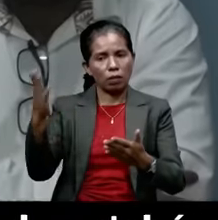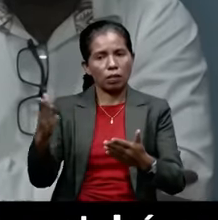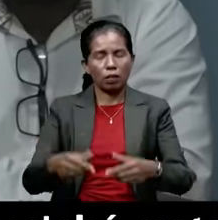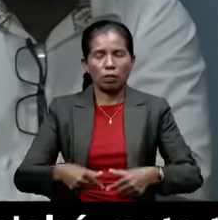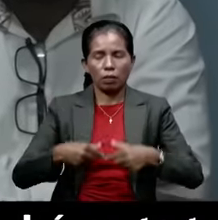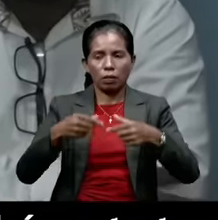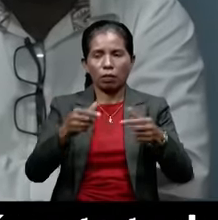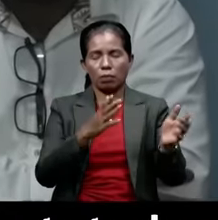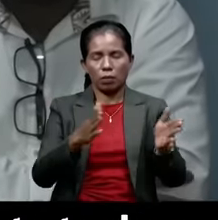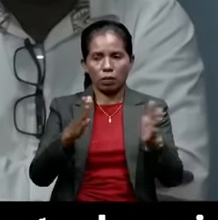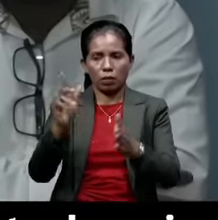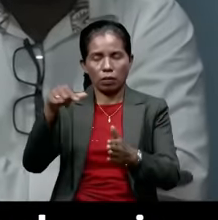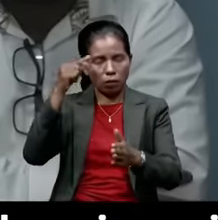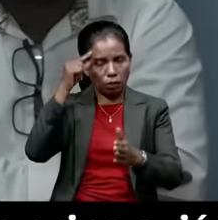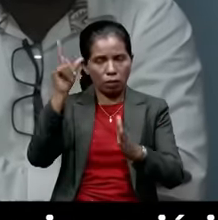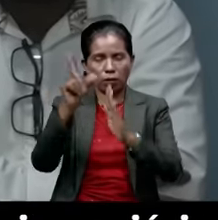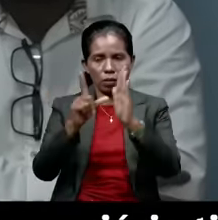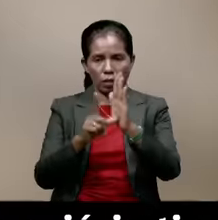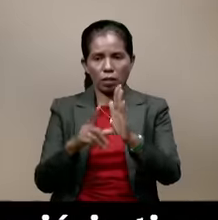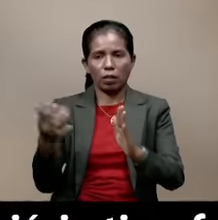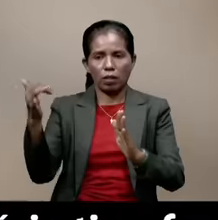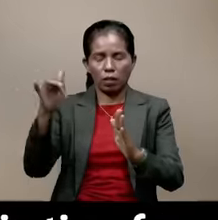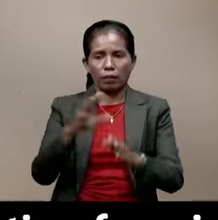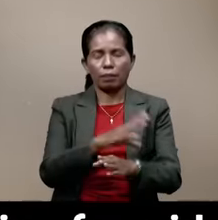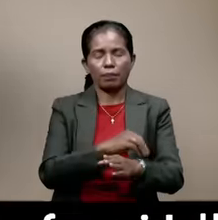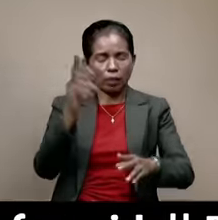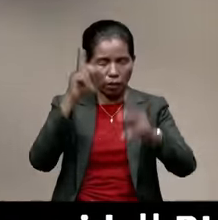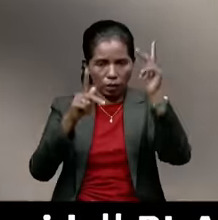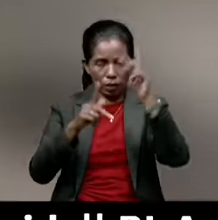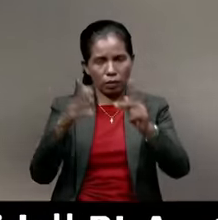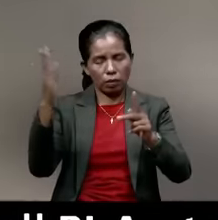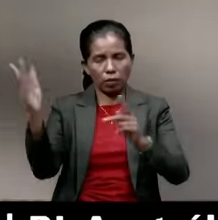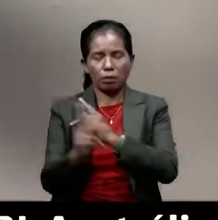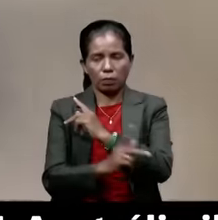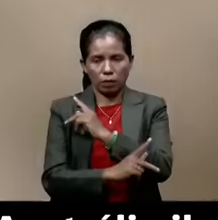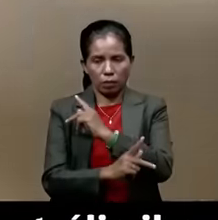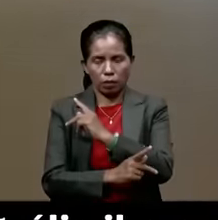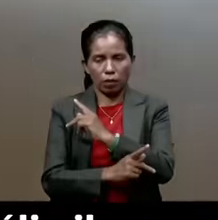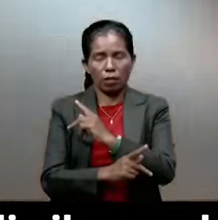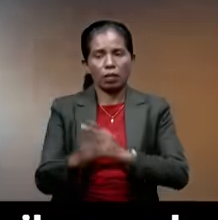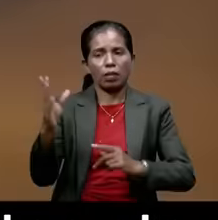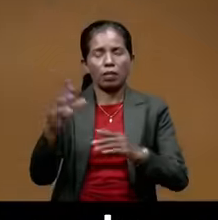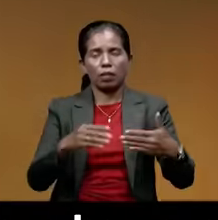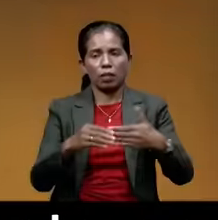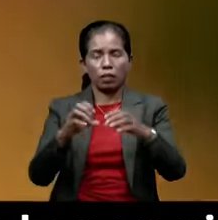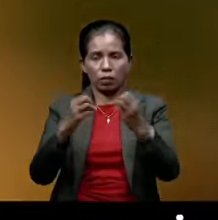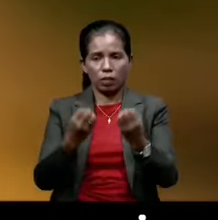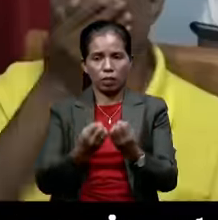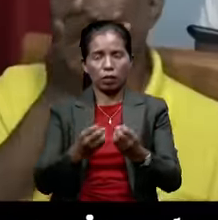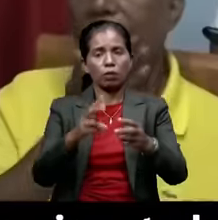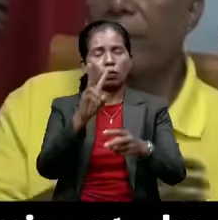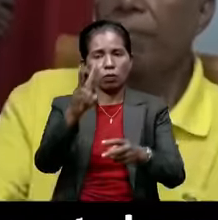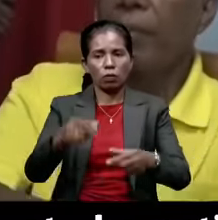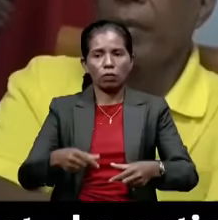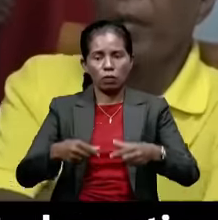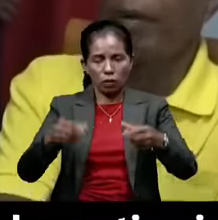o processo legal ser nebe. O caso nebe aconteceu em Portugal, líder organização RUA entrega outro para o governo a